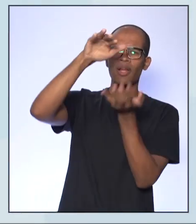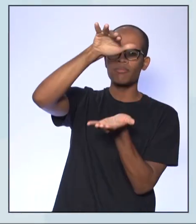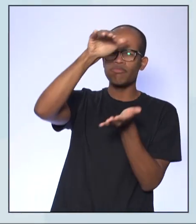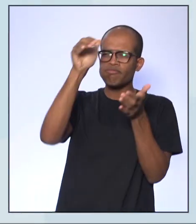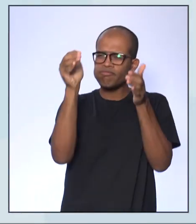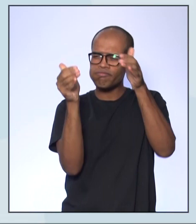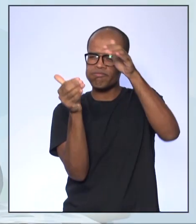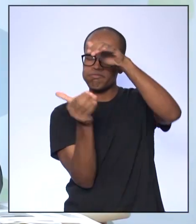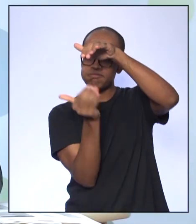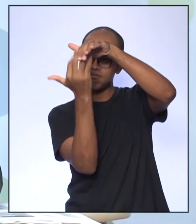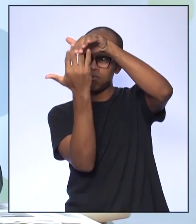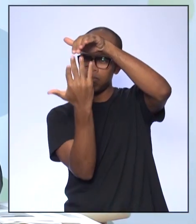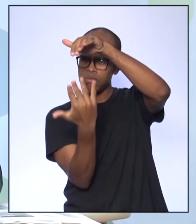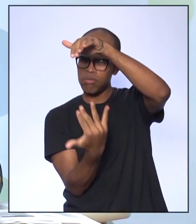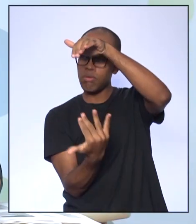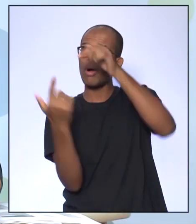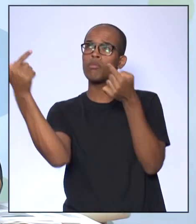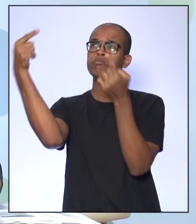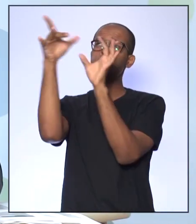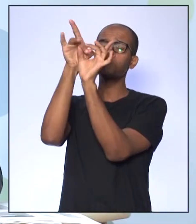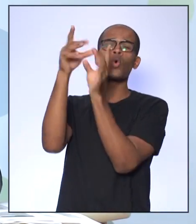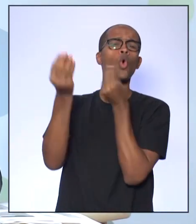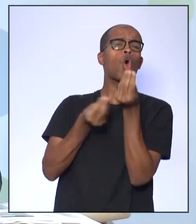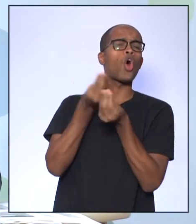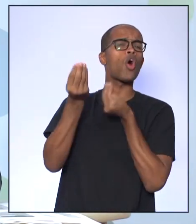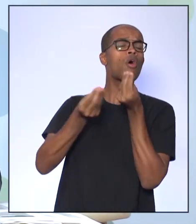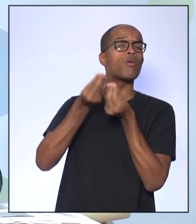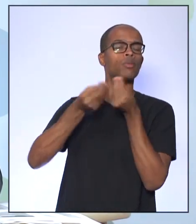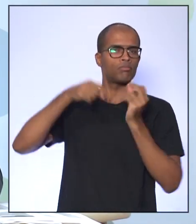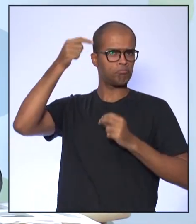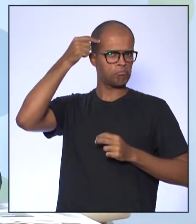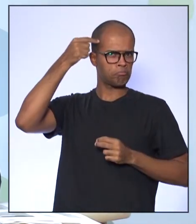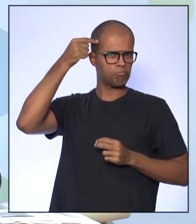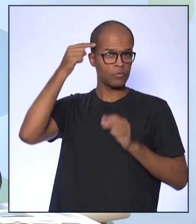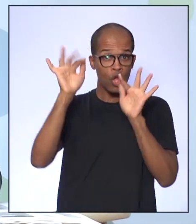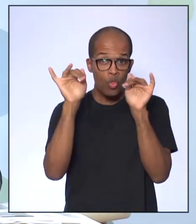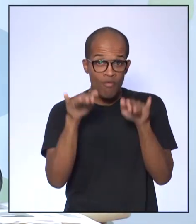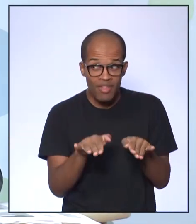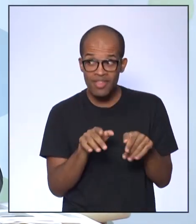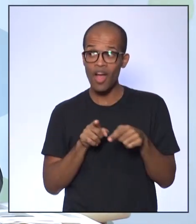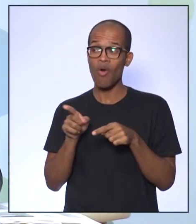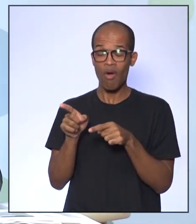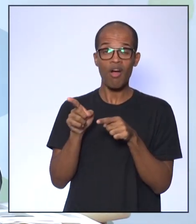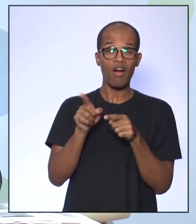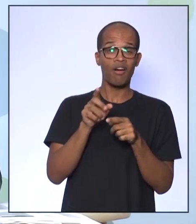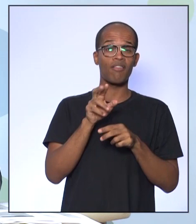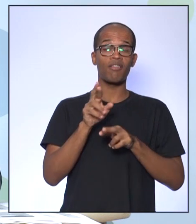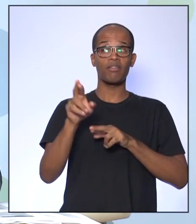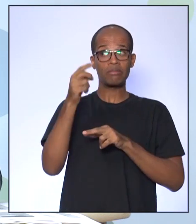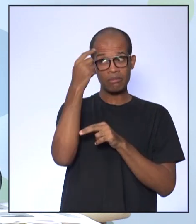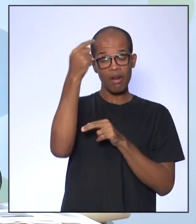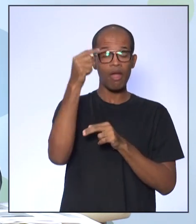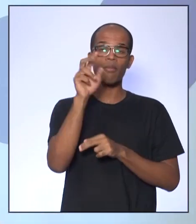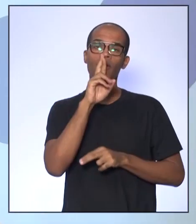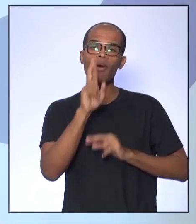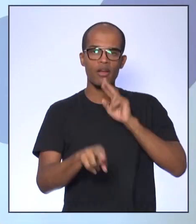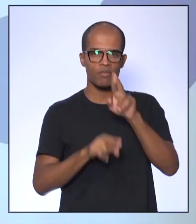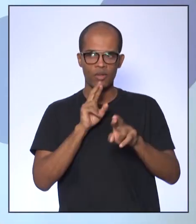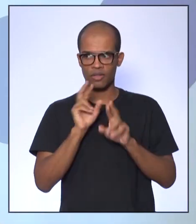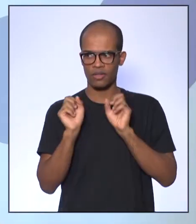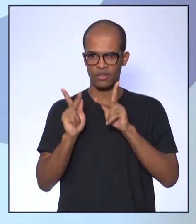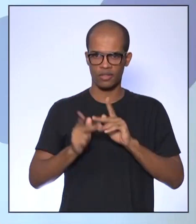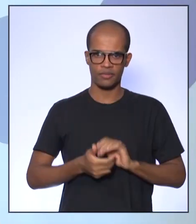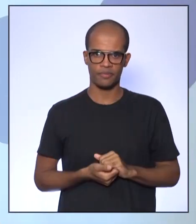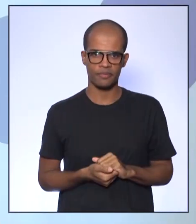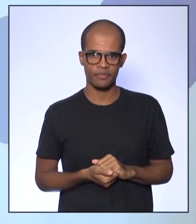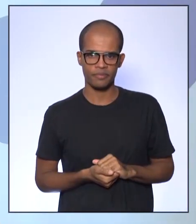Então, qual a relação entre Cronos e uma ampulheta? No final da aula, professora Daniela, não esquece de me lembrar para conferir essa resposta, né?